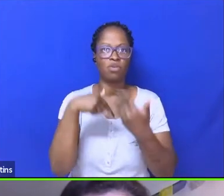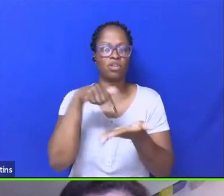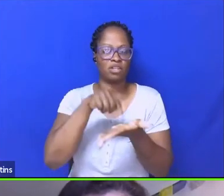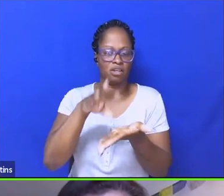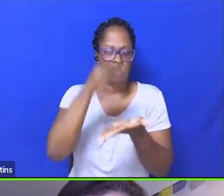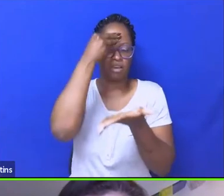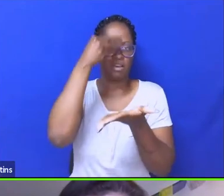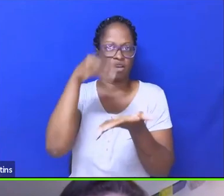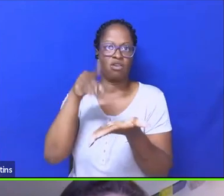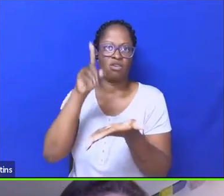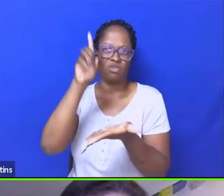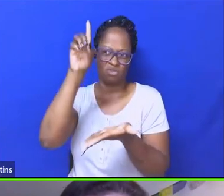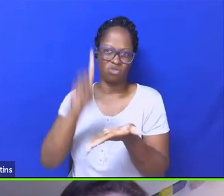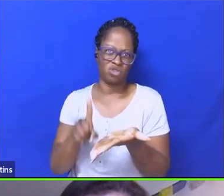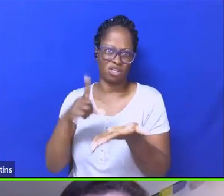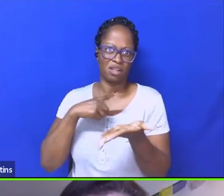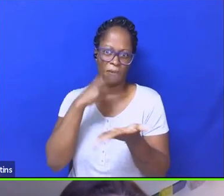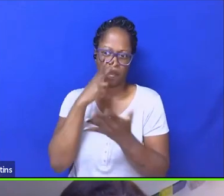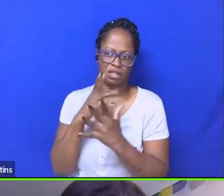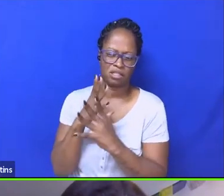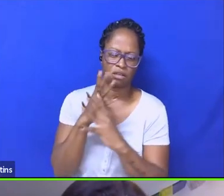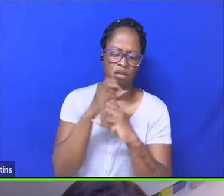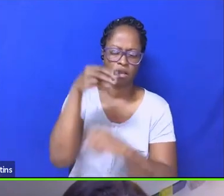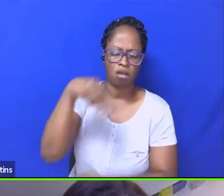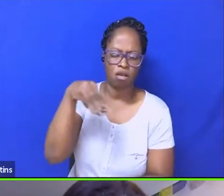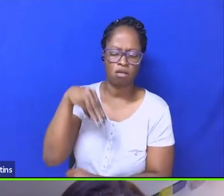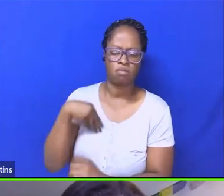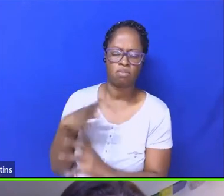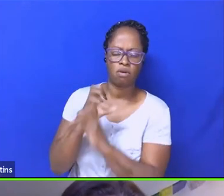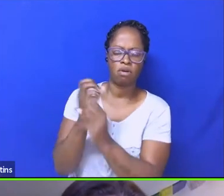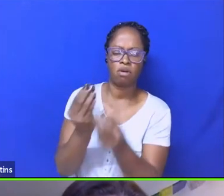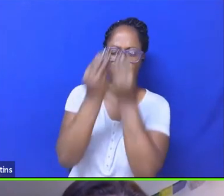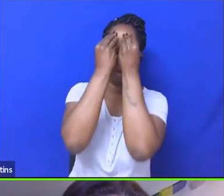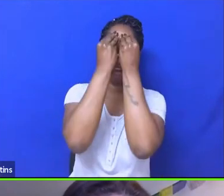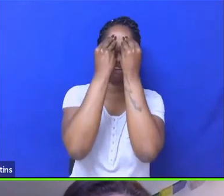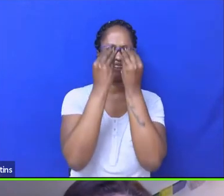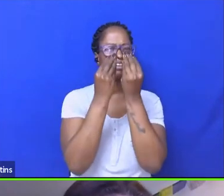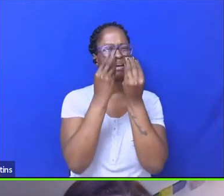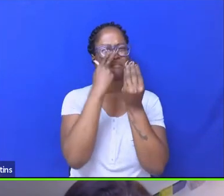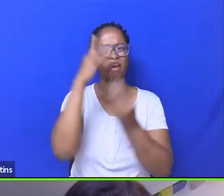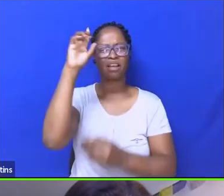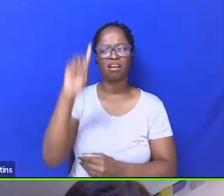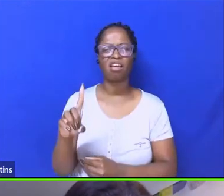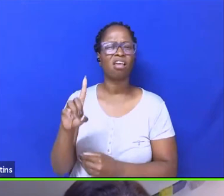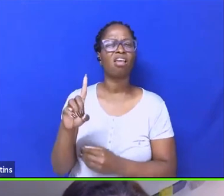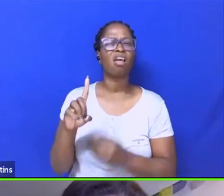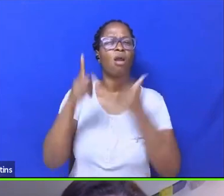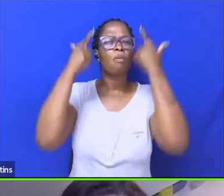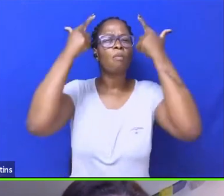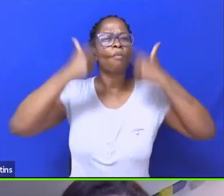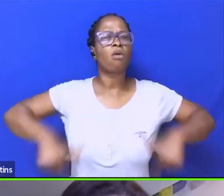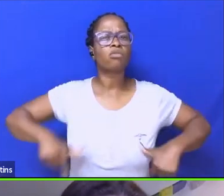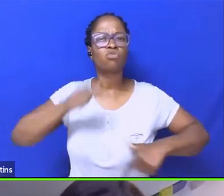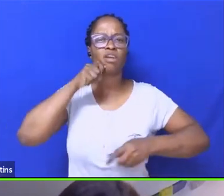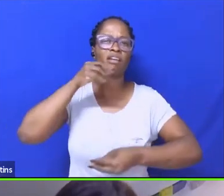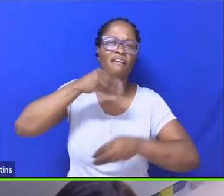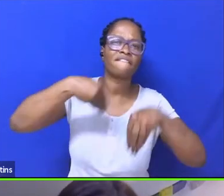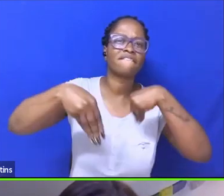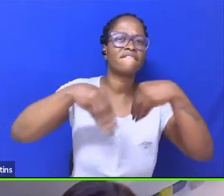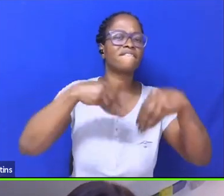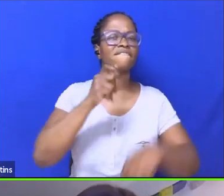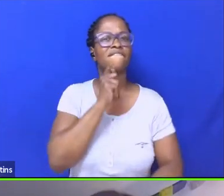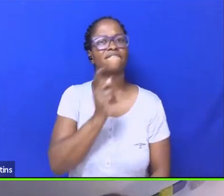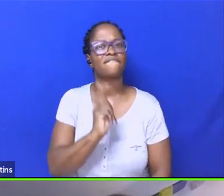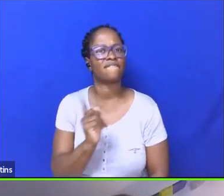a que o direito seja apresentado como algo neutro então então o poder da norma não está dado por a